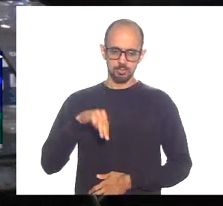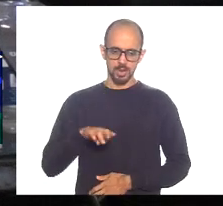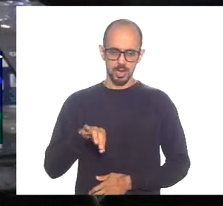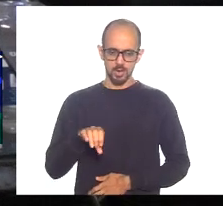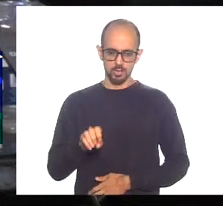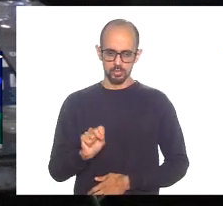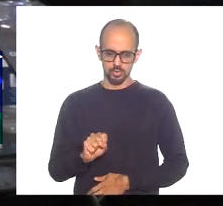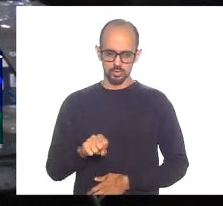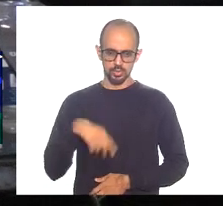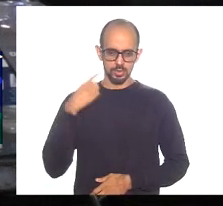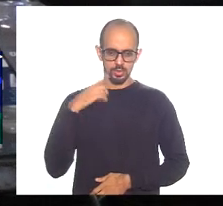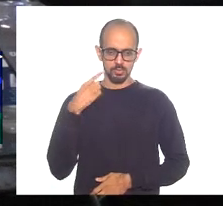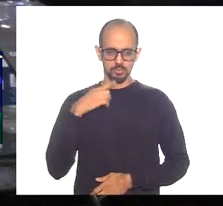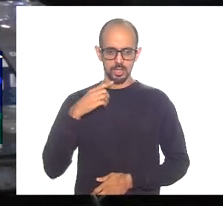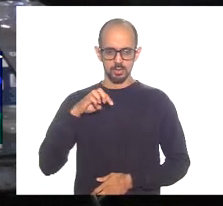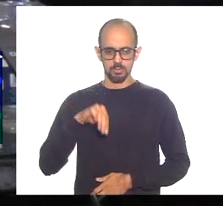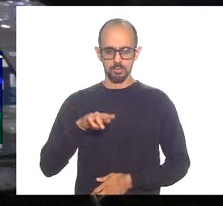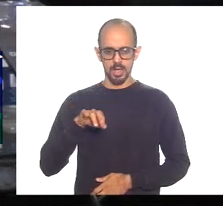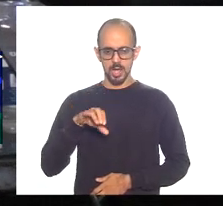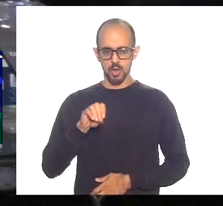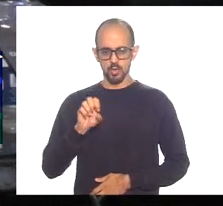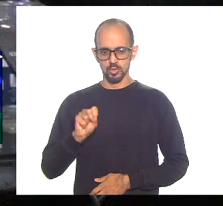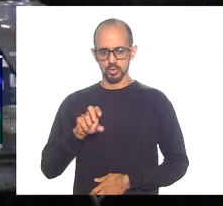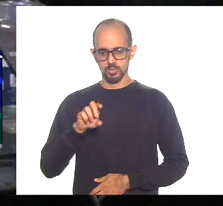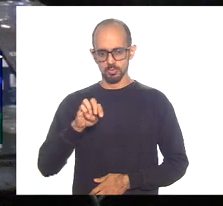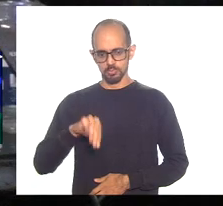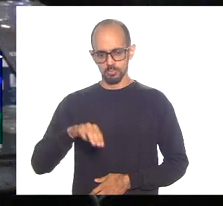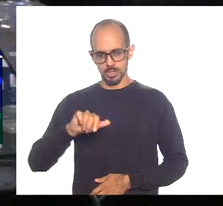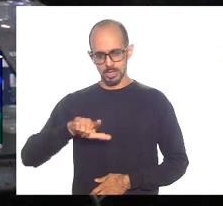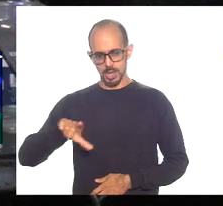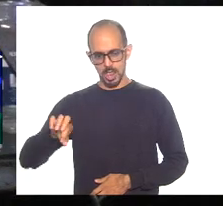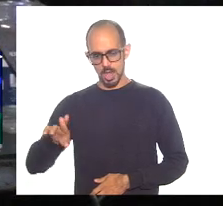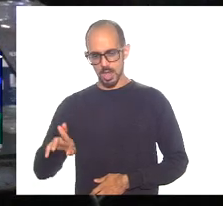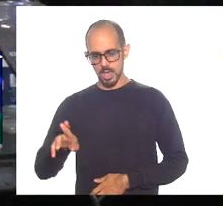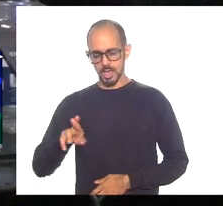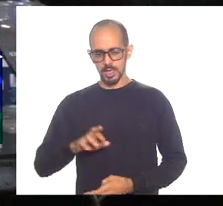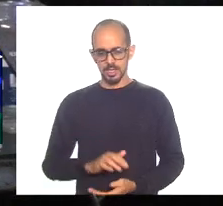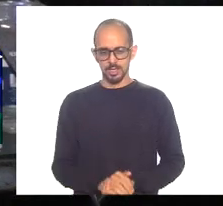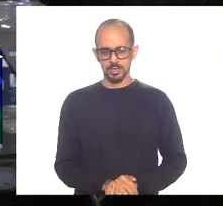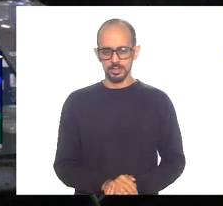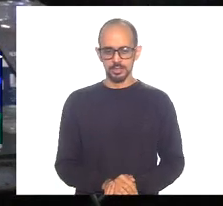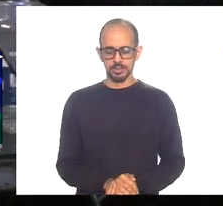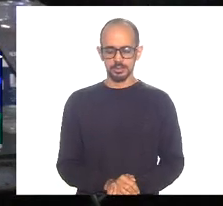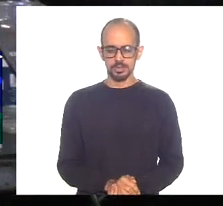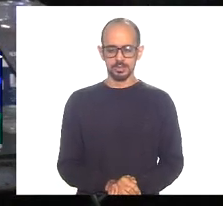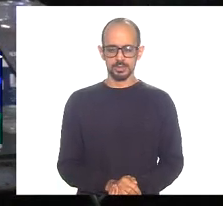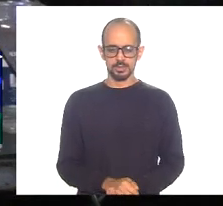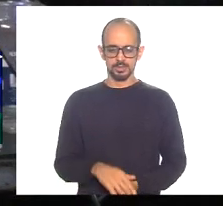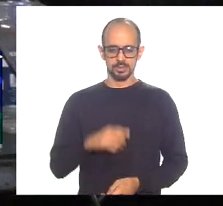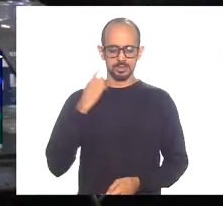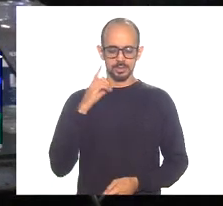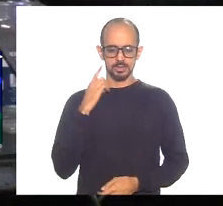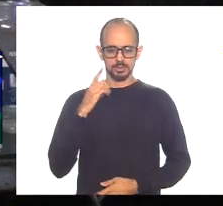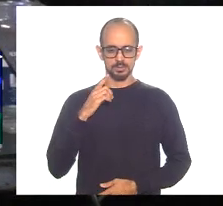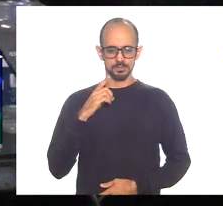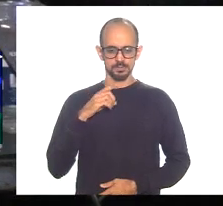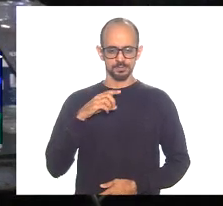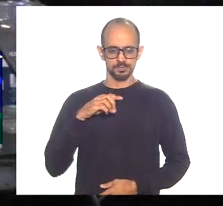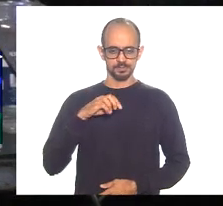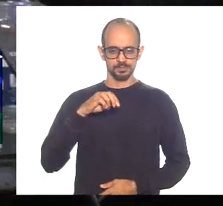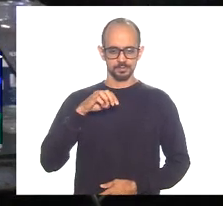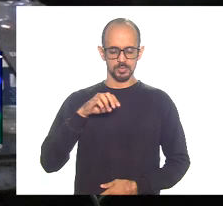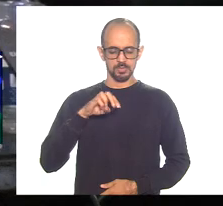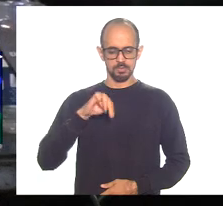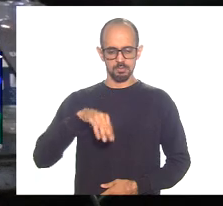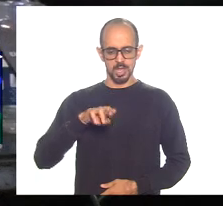Abrahão Deputado Marcus Miller o Deputado Marcus Miller Deputado Marcus